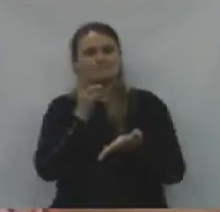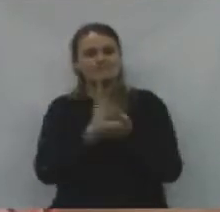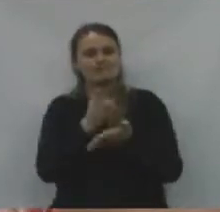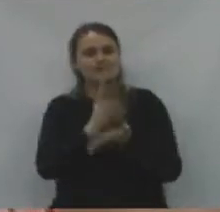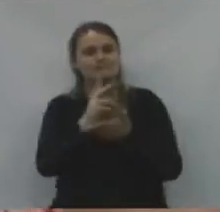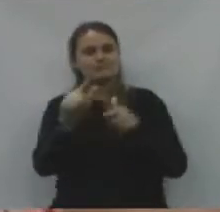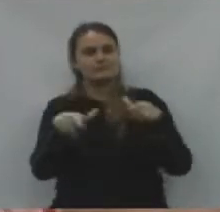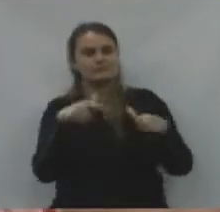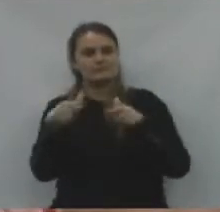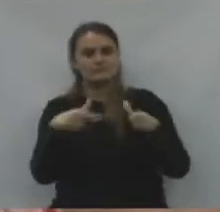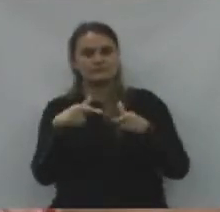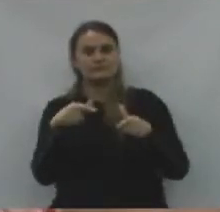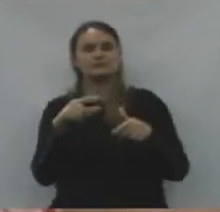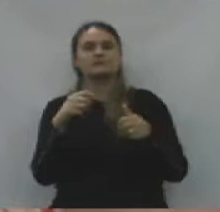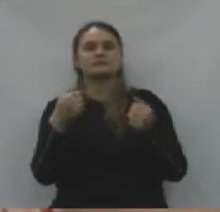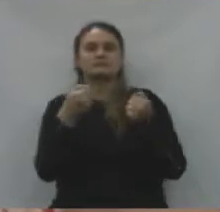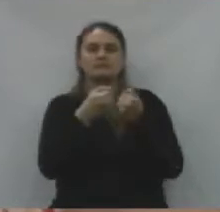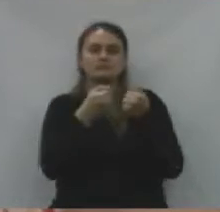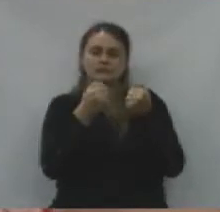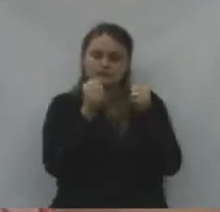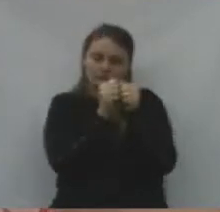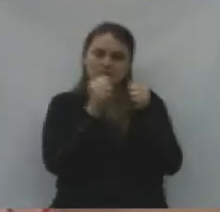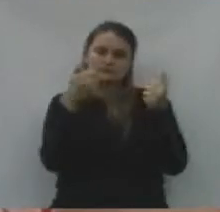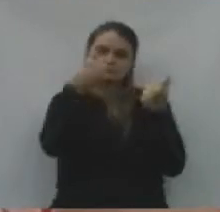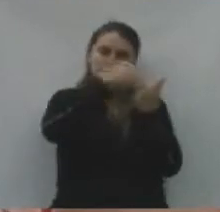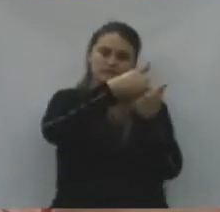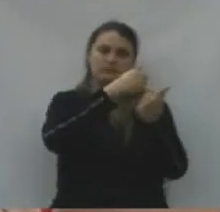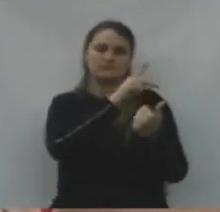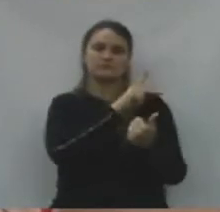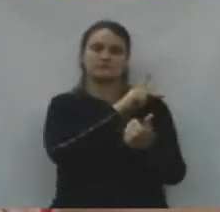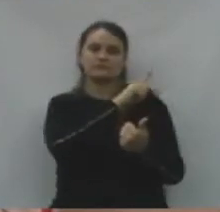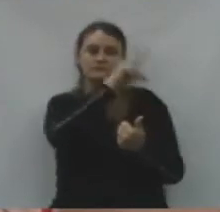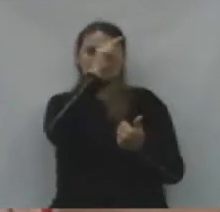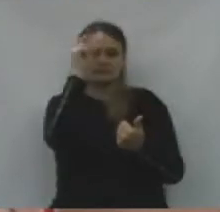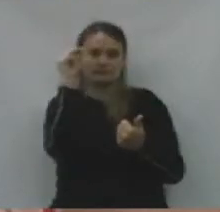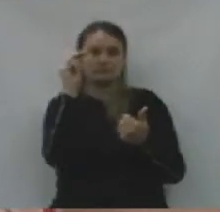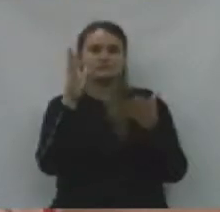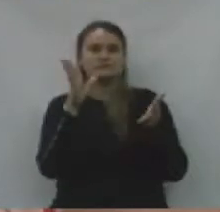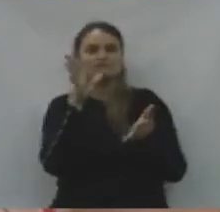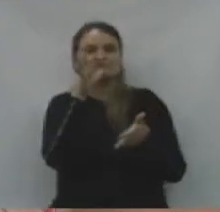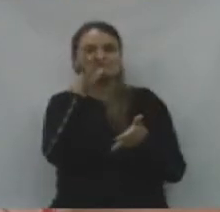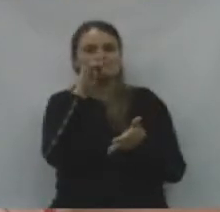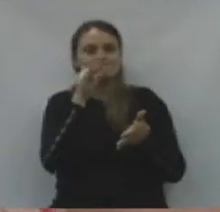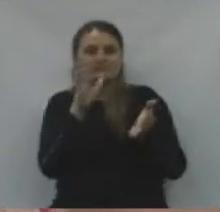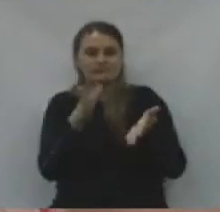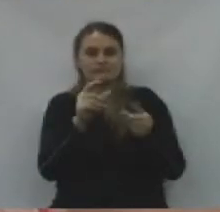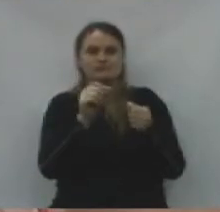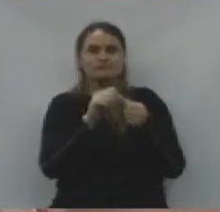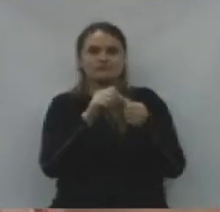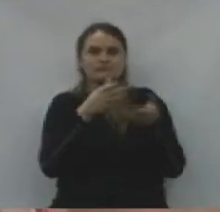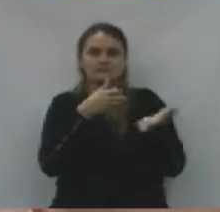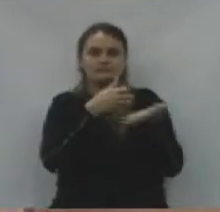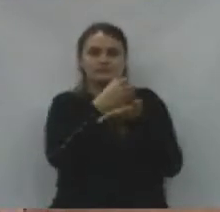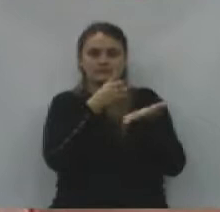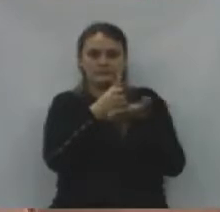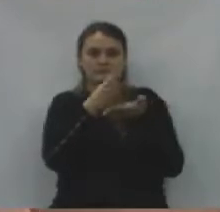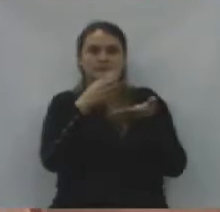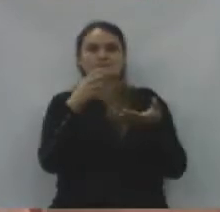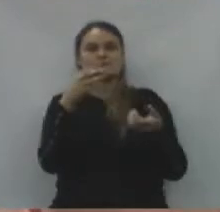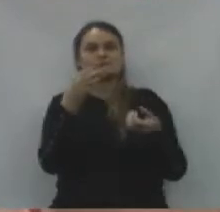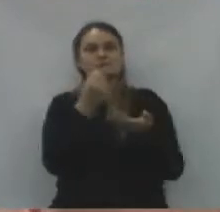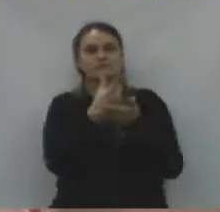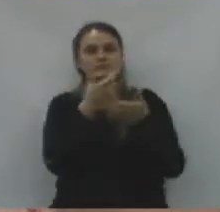nós estávamos com vice-prefeito e acompanhei o trabalho dele e que demora mais que hoje será licitado esse olho para melhor